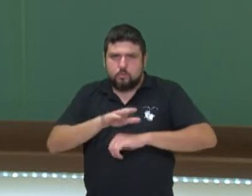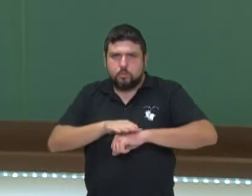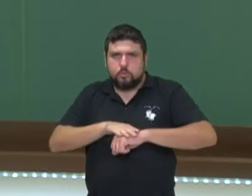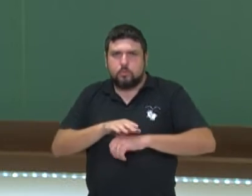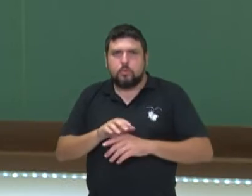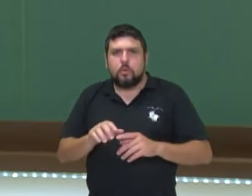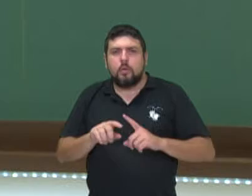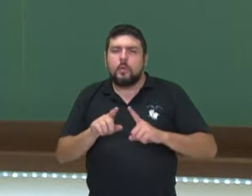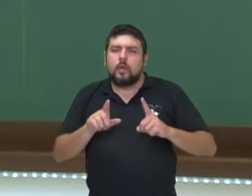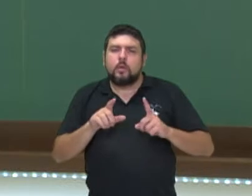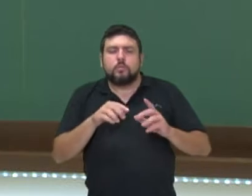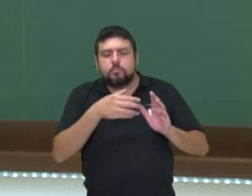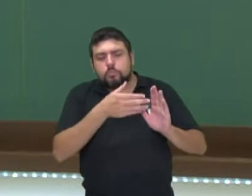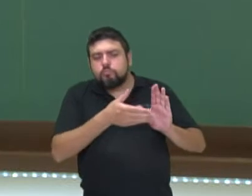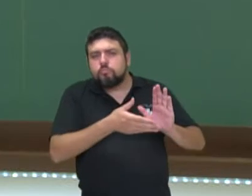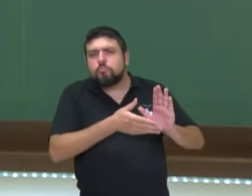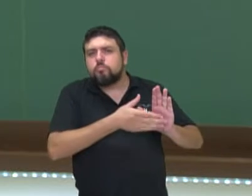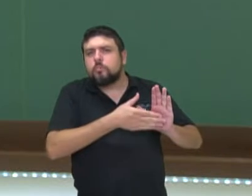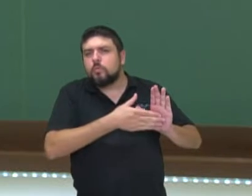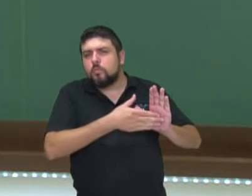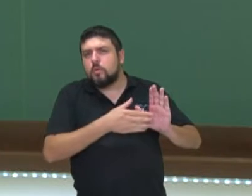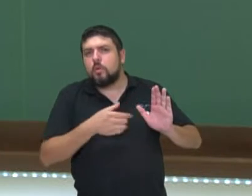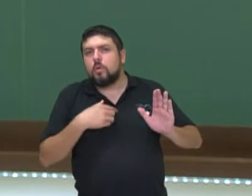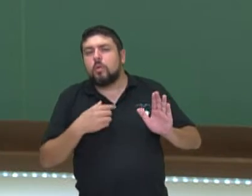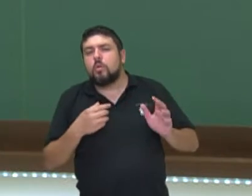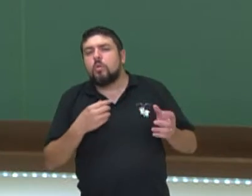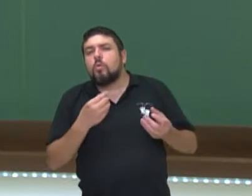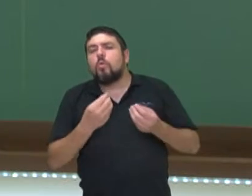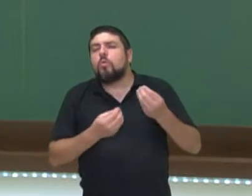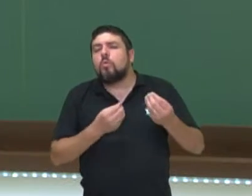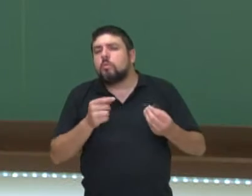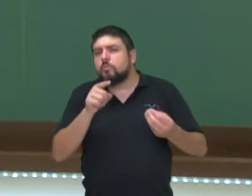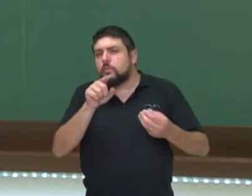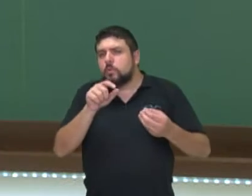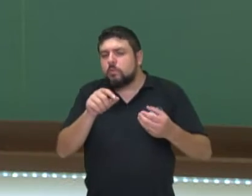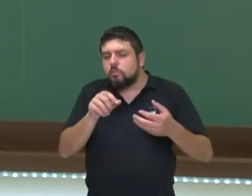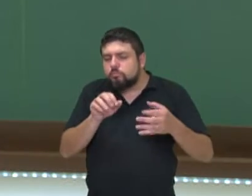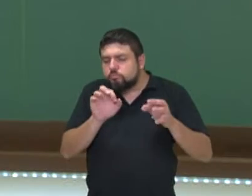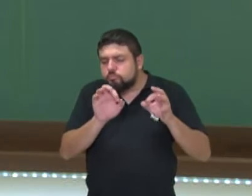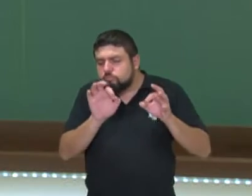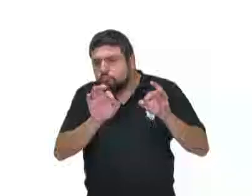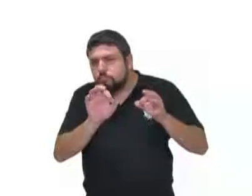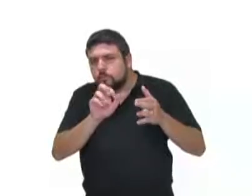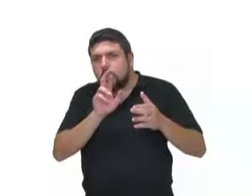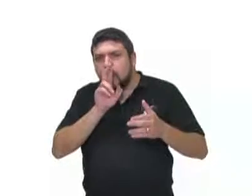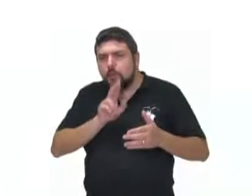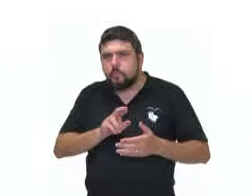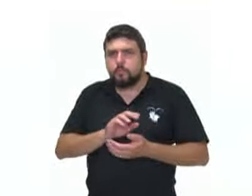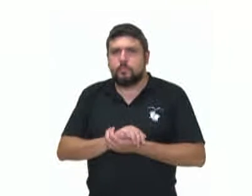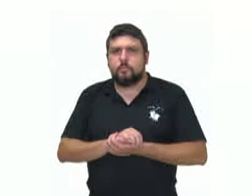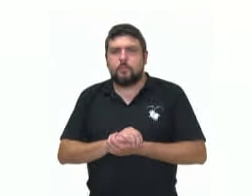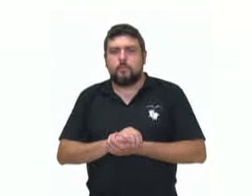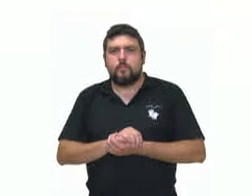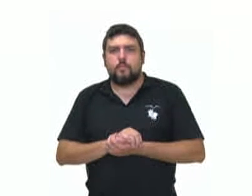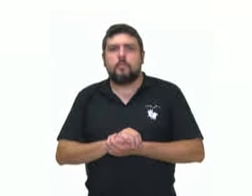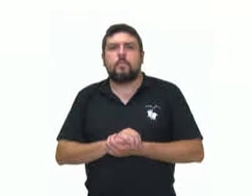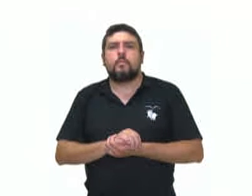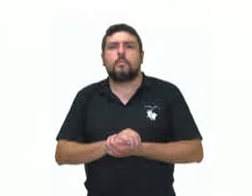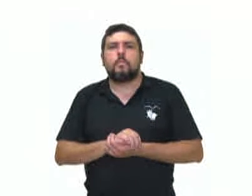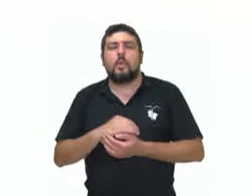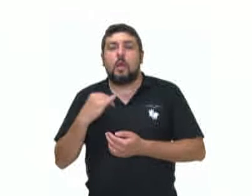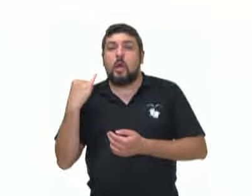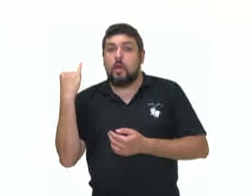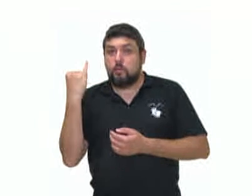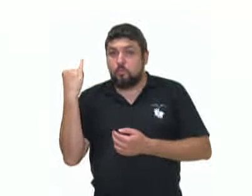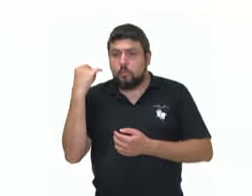uma sugestão de como você pode encaminhar essa sua resposta. É importante refletir que se